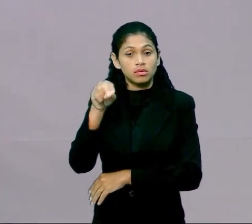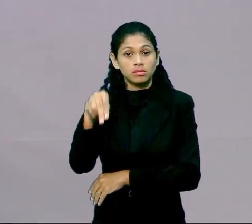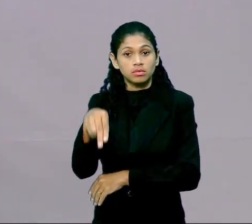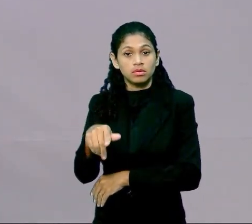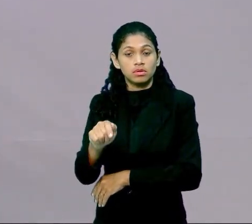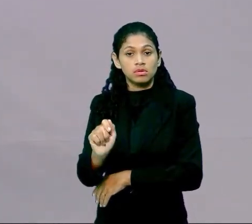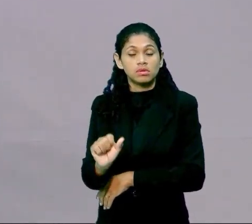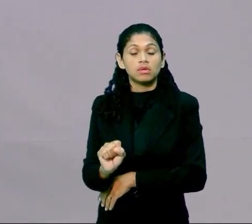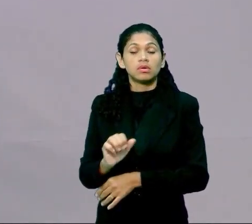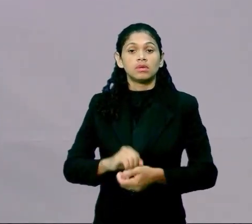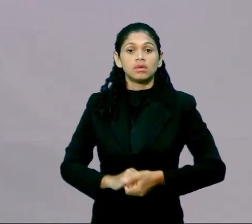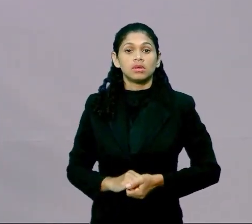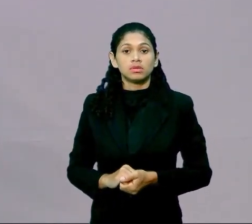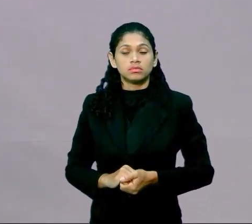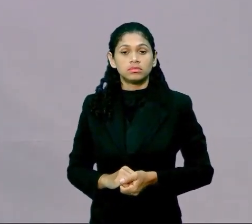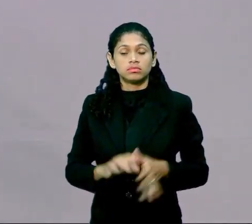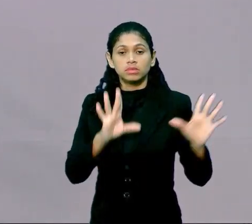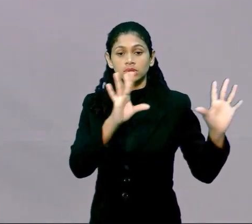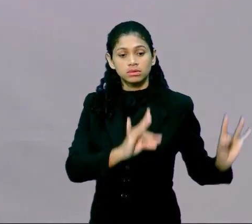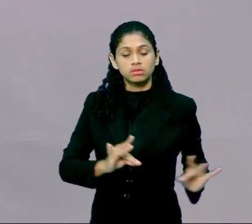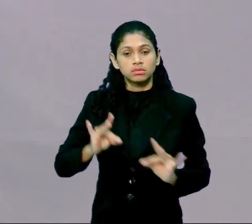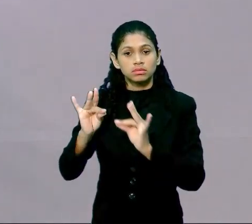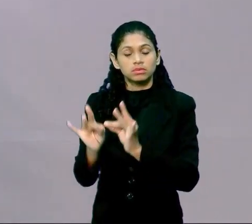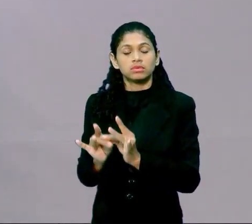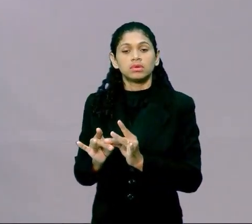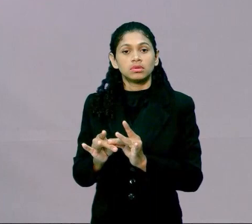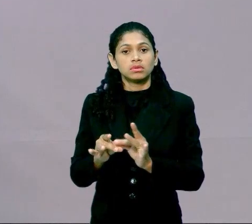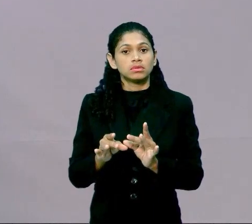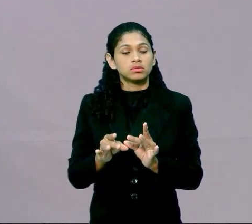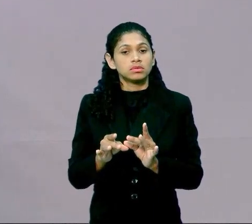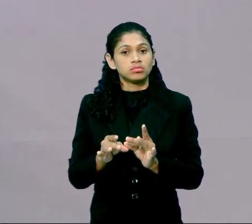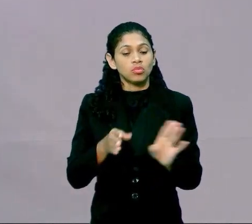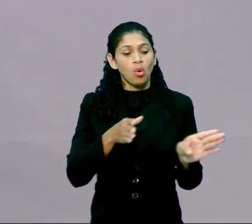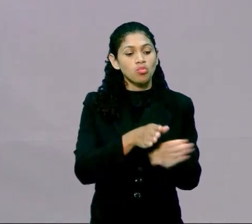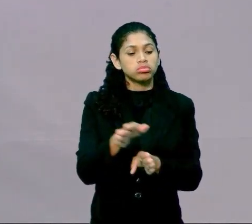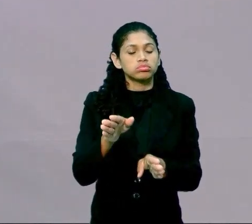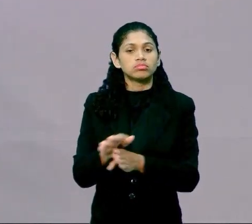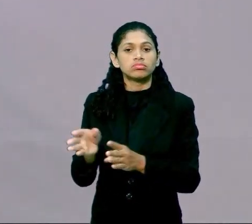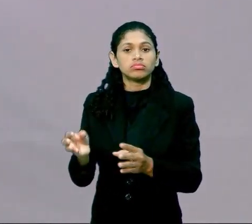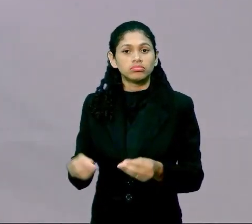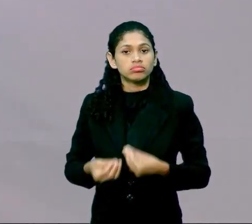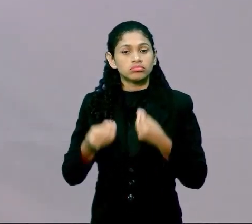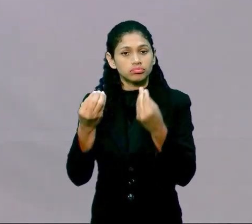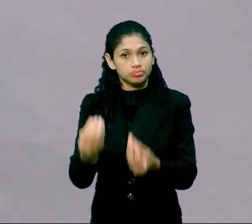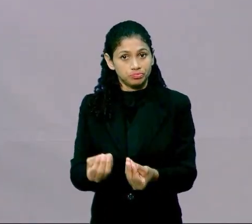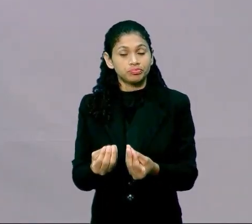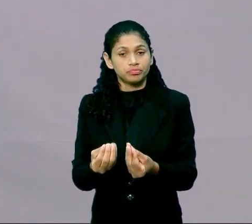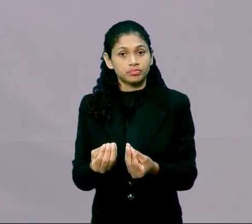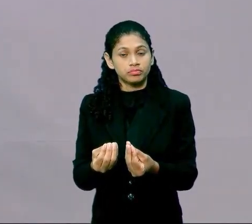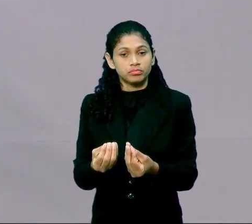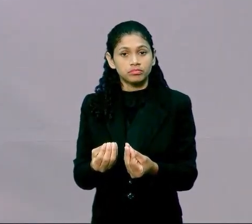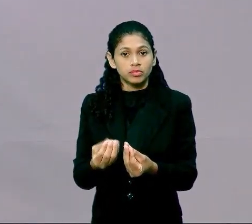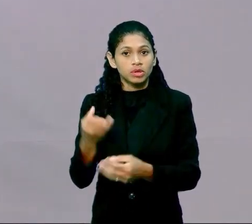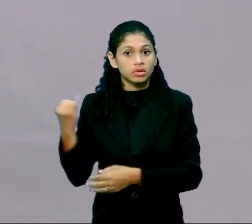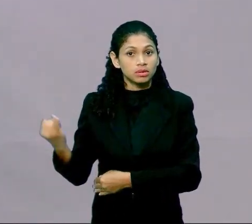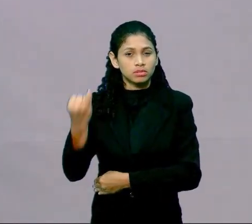de dúvidas, trazem contribuições importantes, desempenham